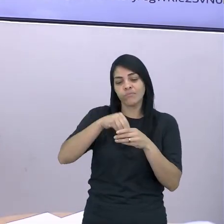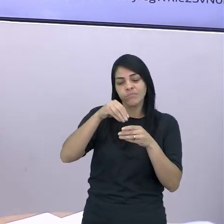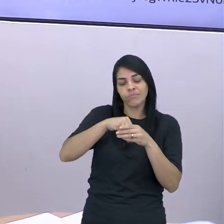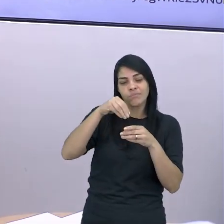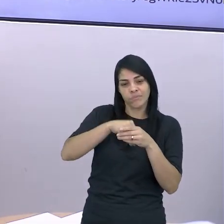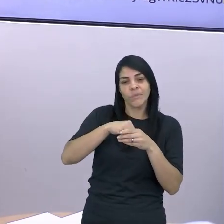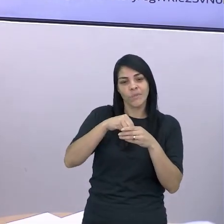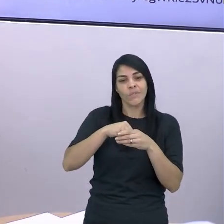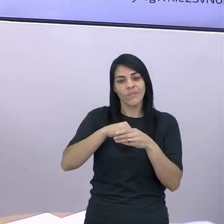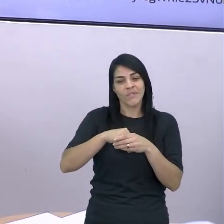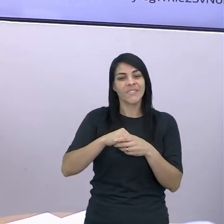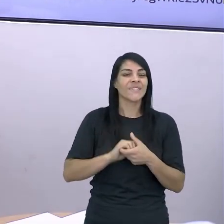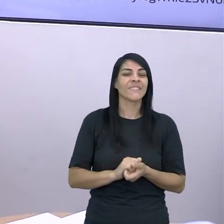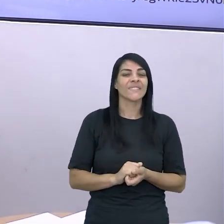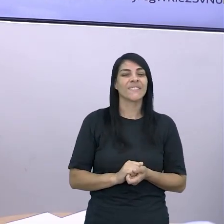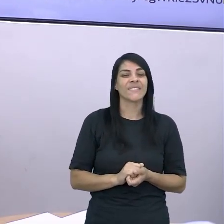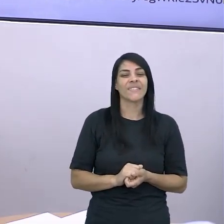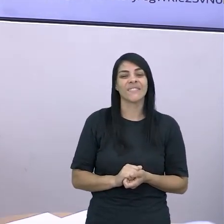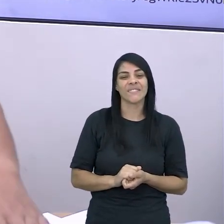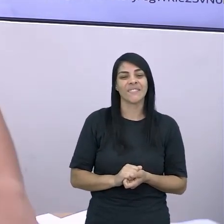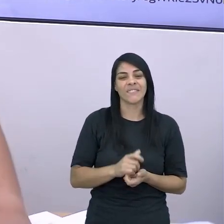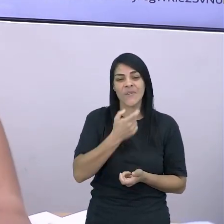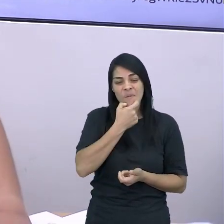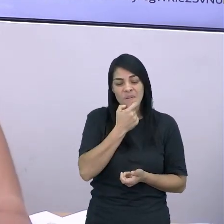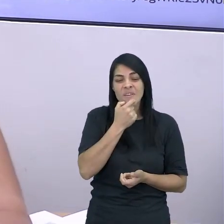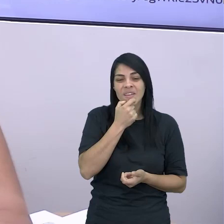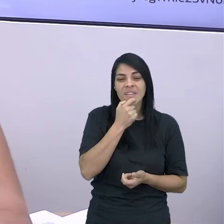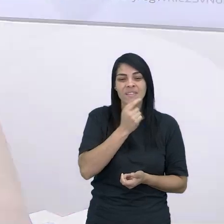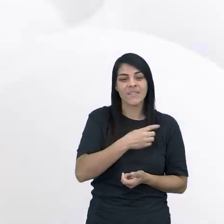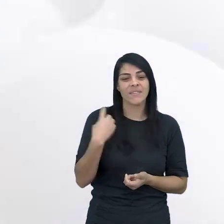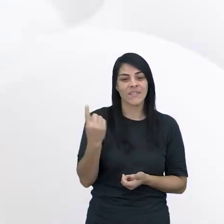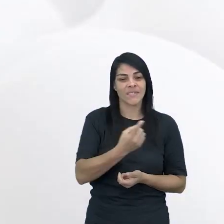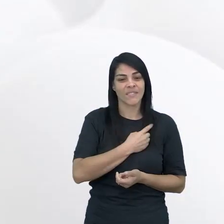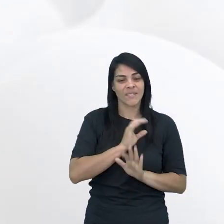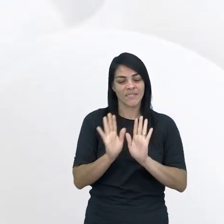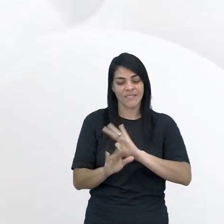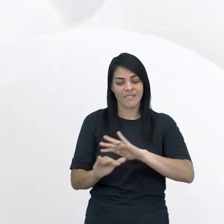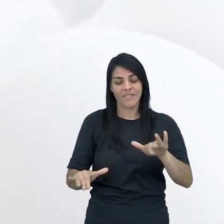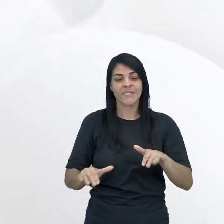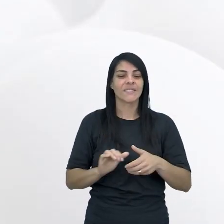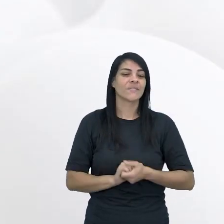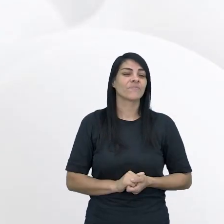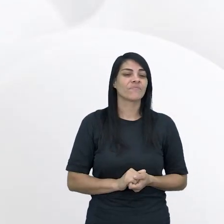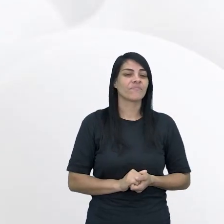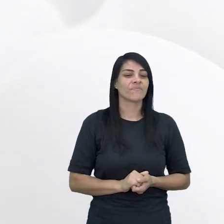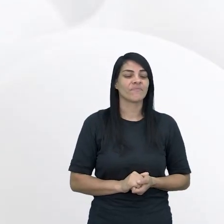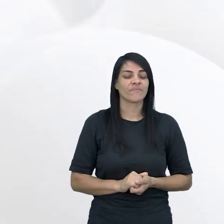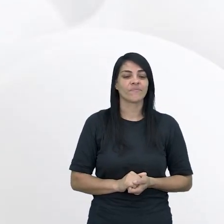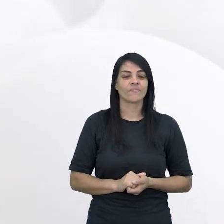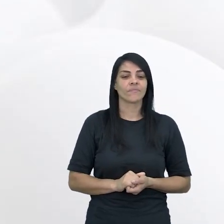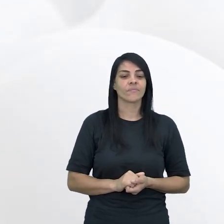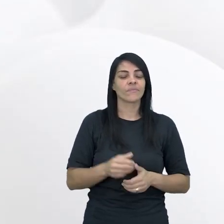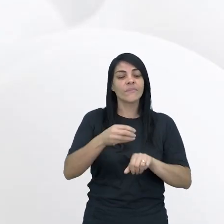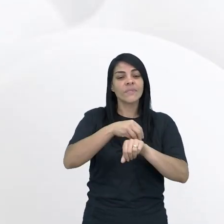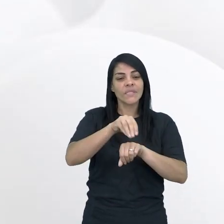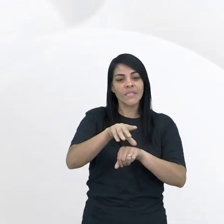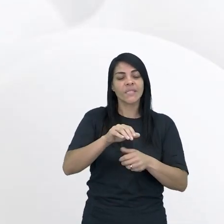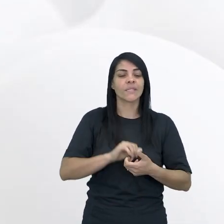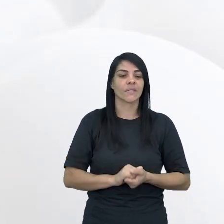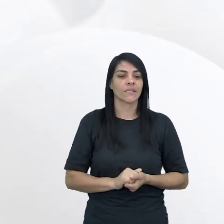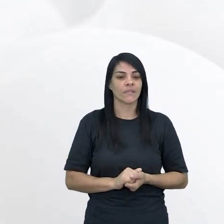nossos pequenos. Ok? Pode voltar ao PPT, por favor. Aí, sugestão